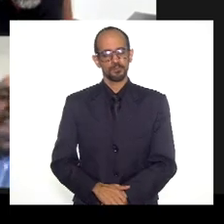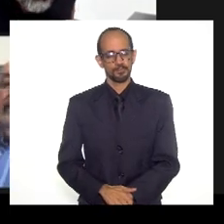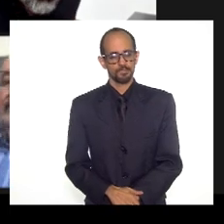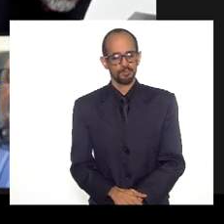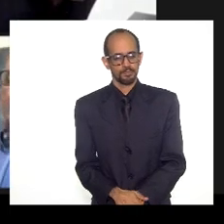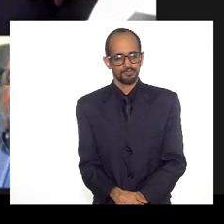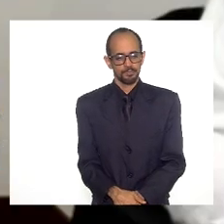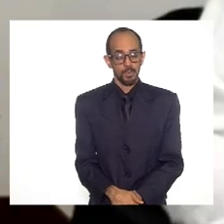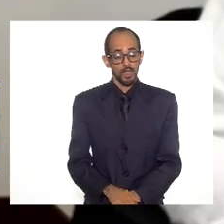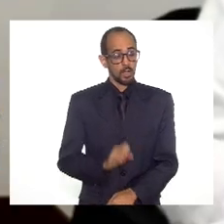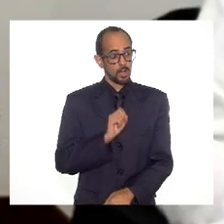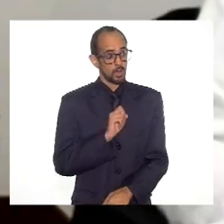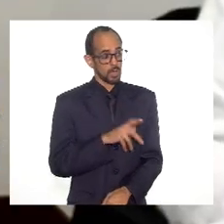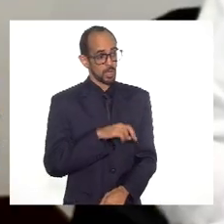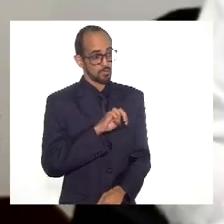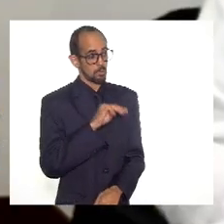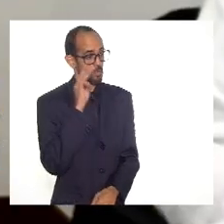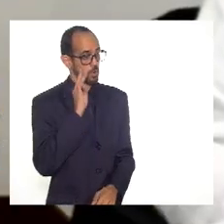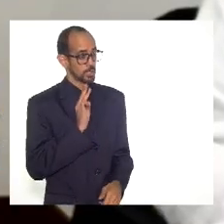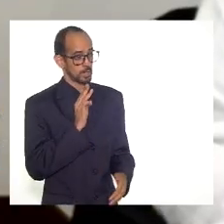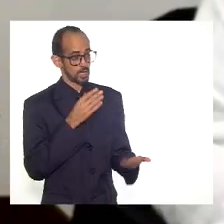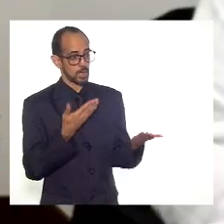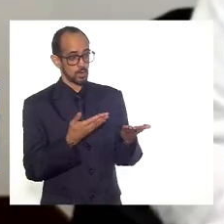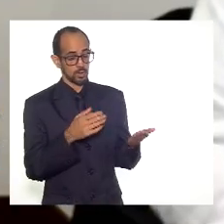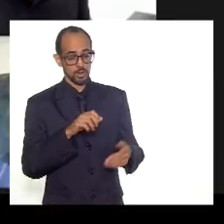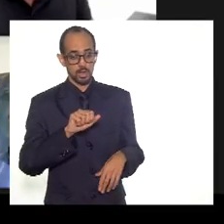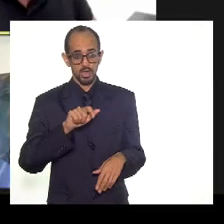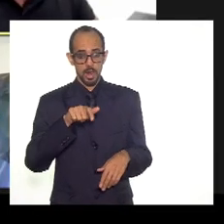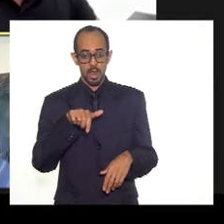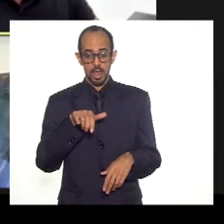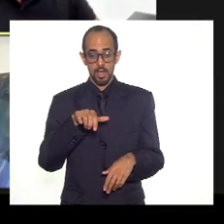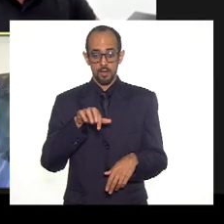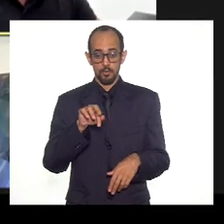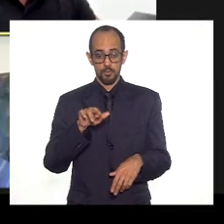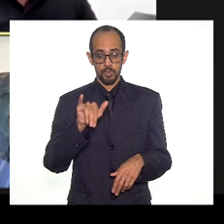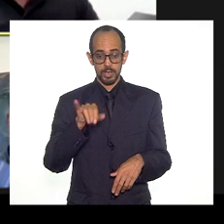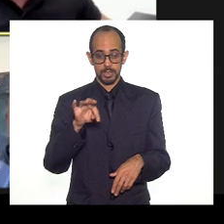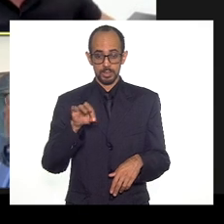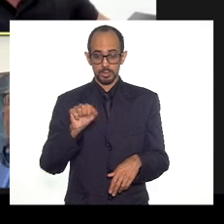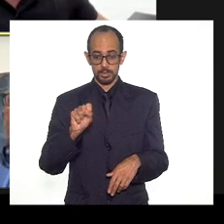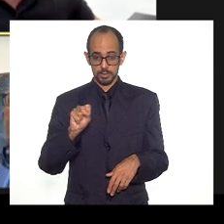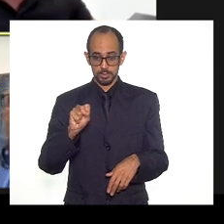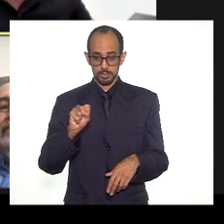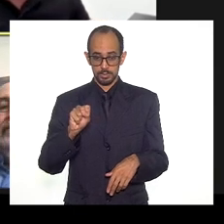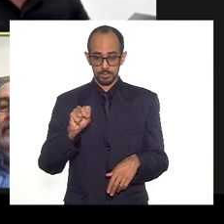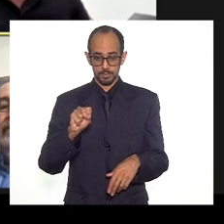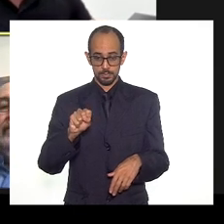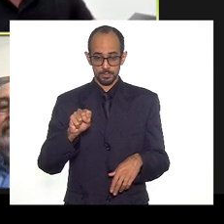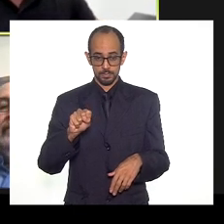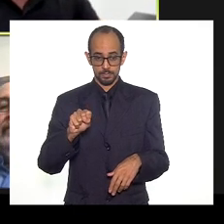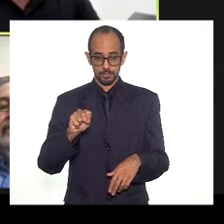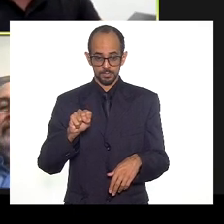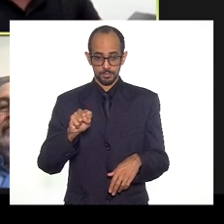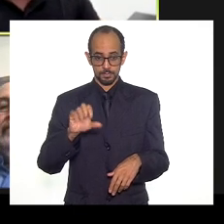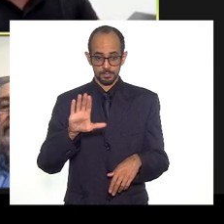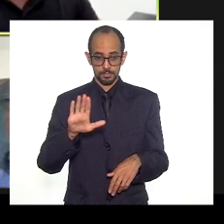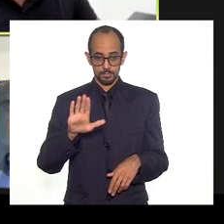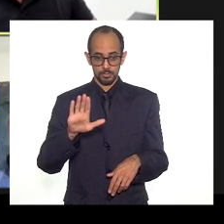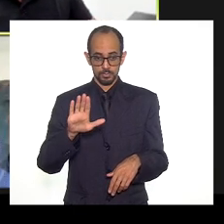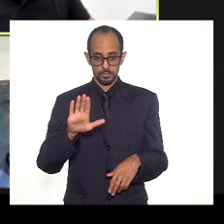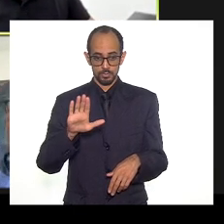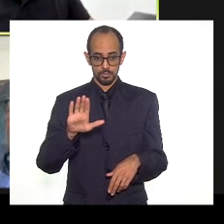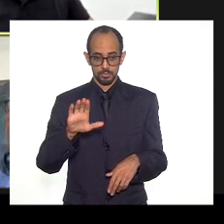Ok, deputada Mônica. Deputado Alexandre Freitas. Obrigado, presidente. O novo se abstiu.